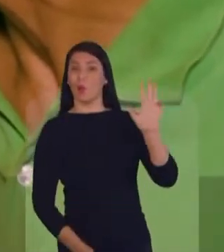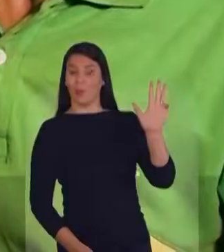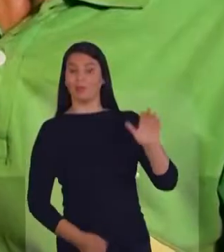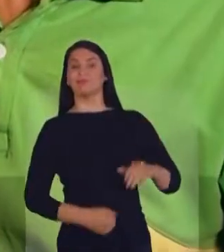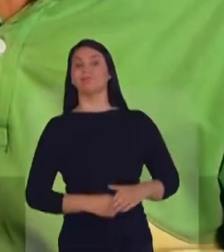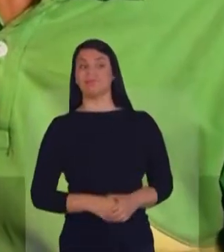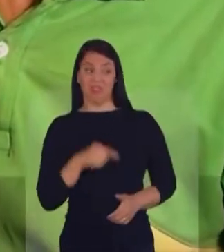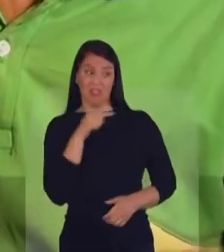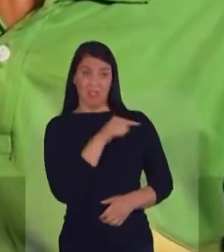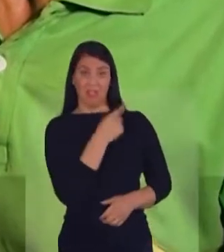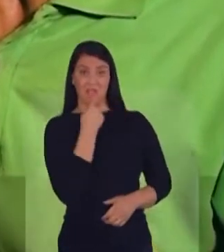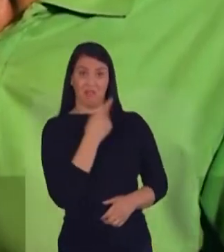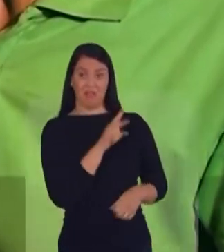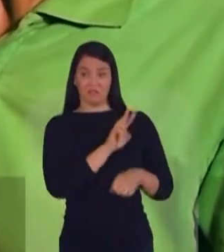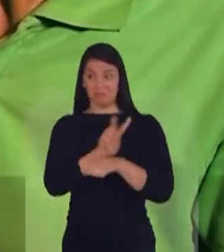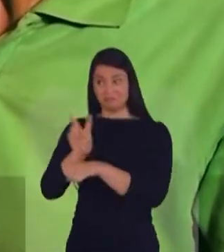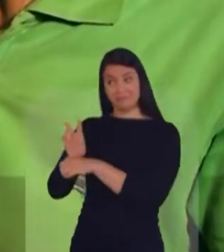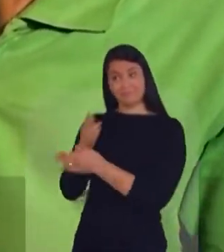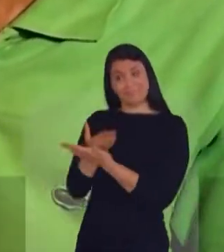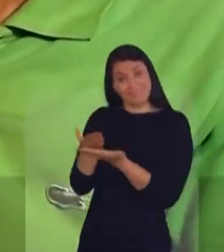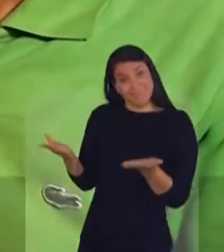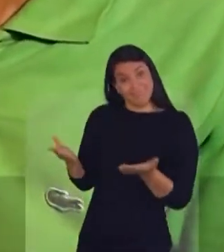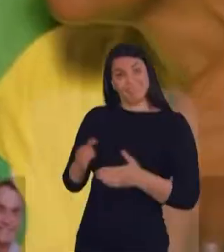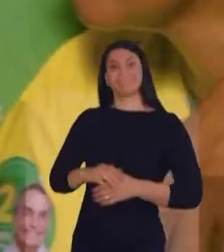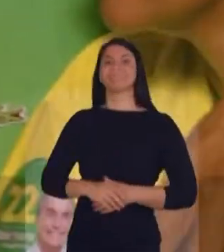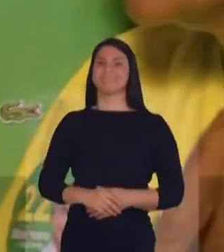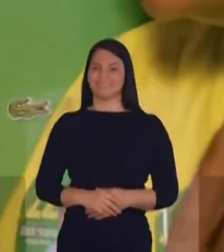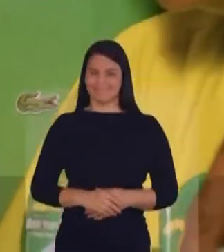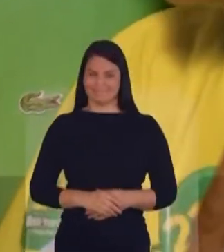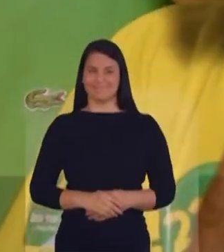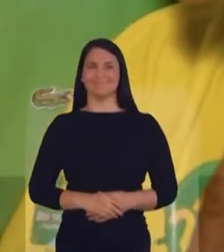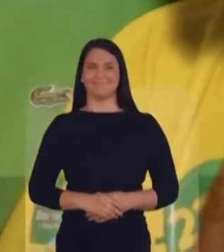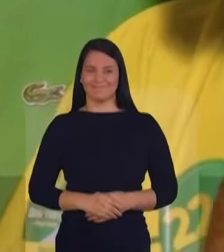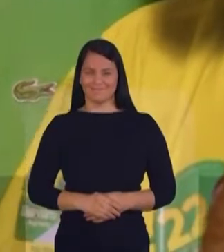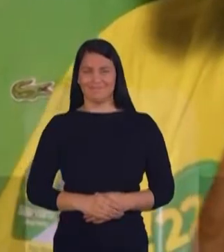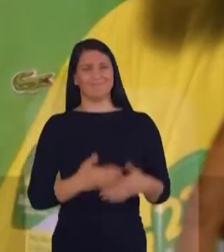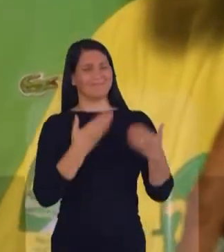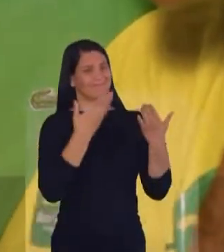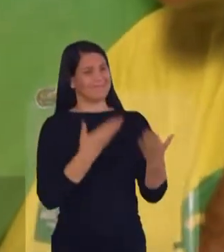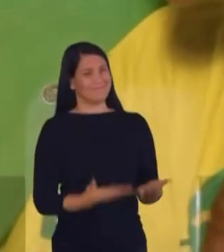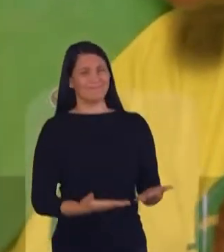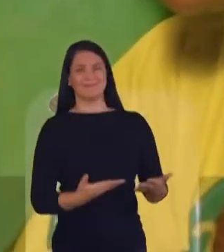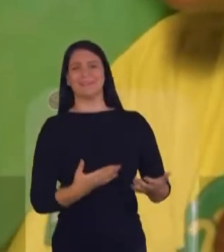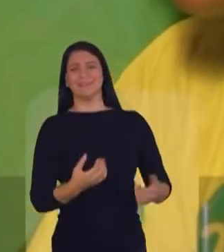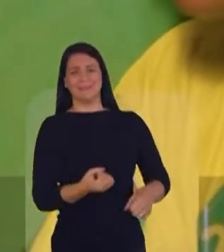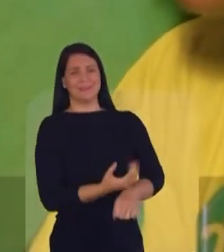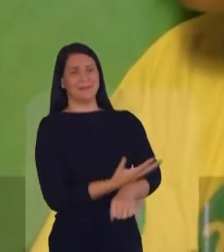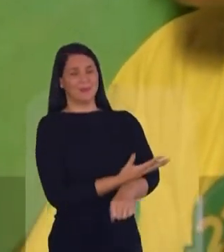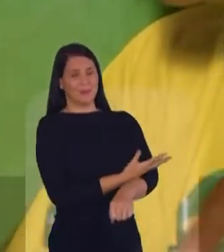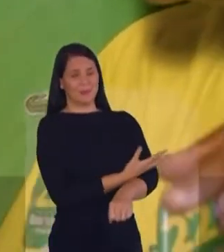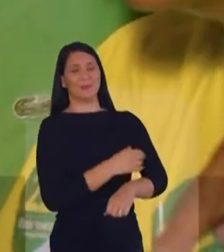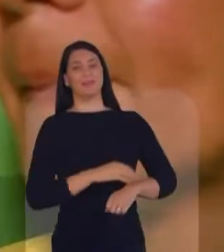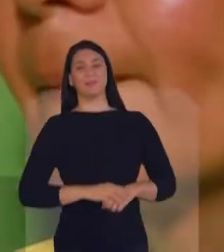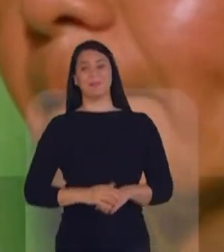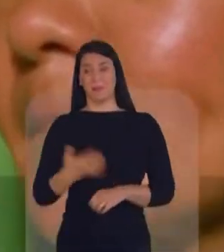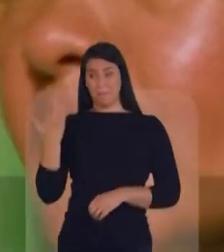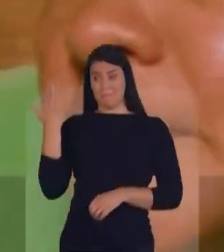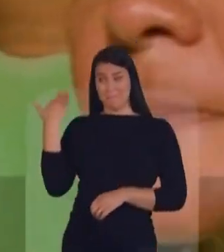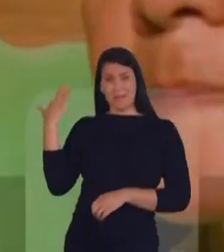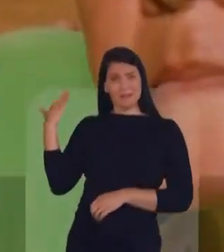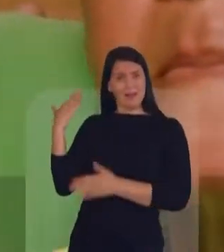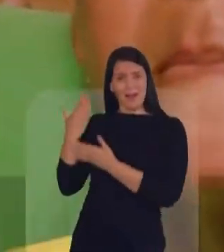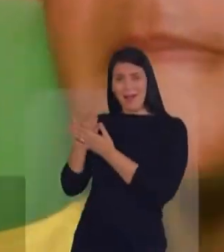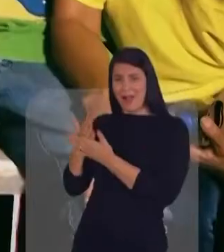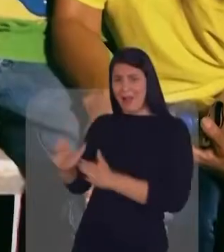Lula. E ele que dizia que cuidava de vocês. Gente, o senhor é o líder. O